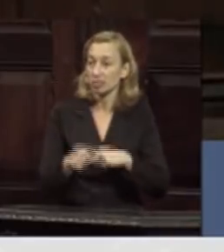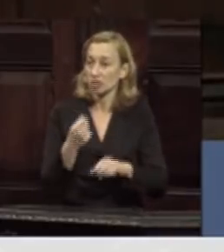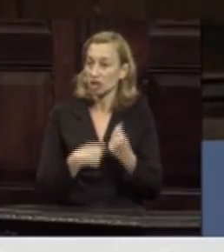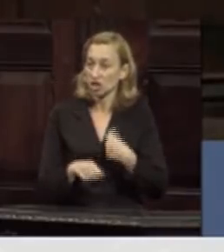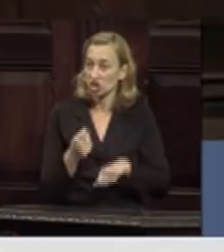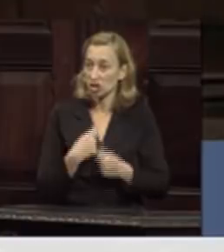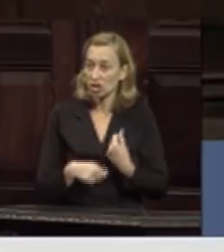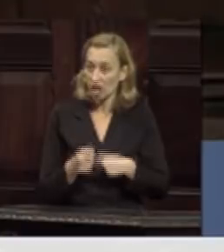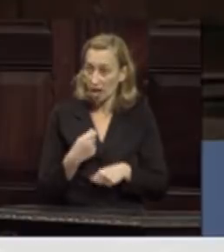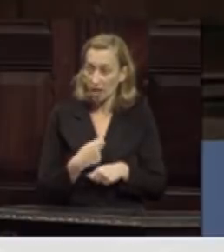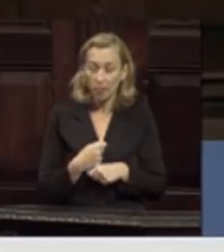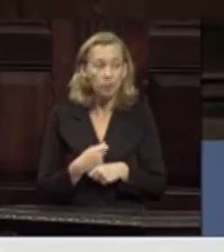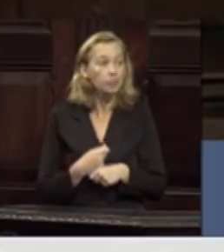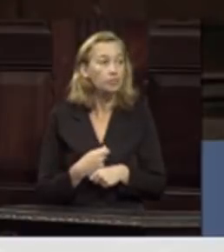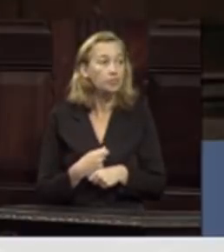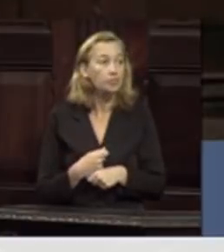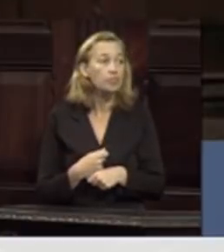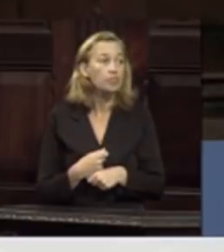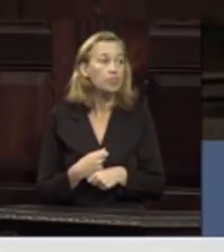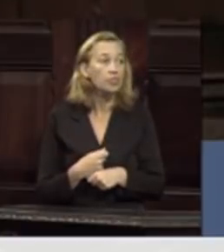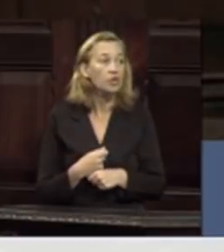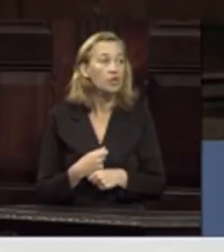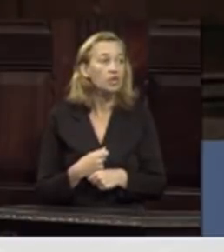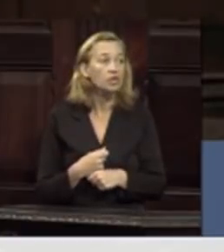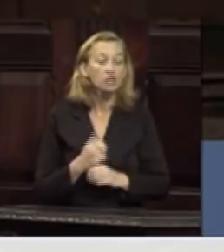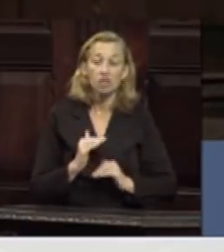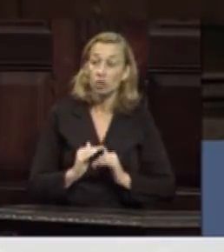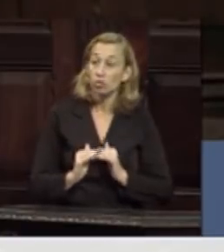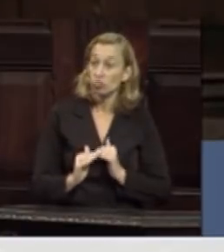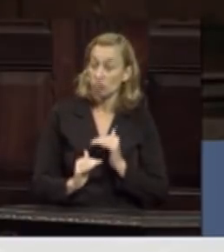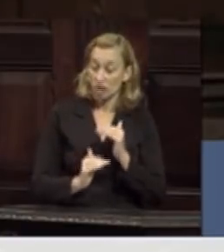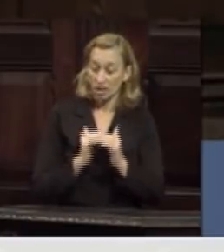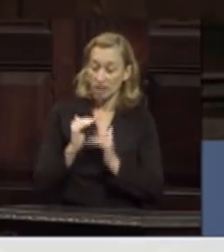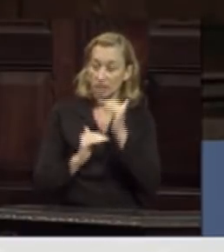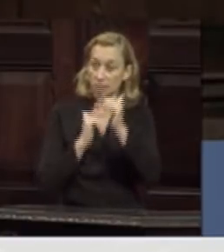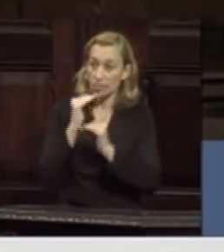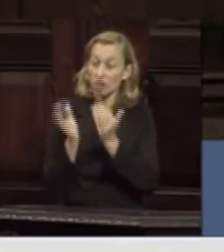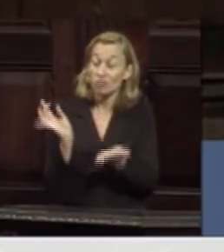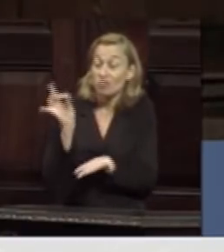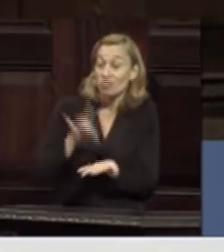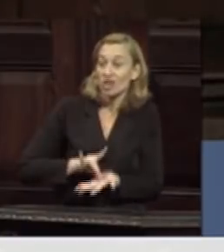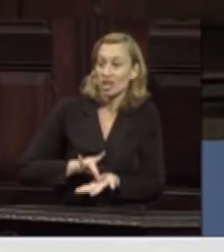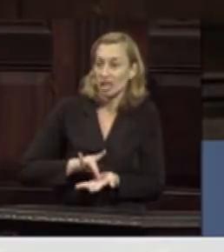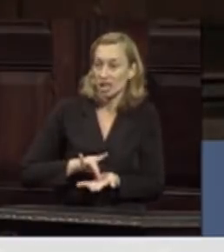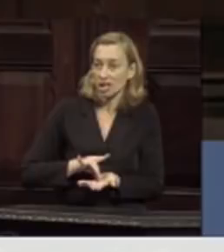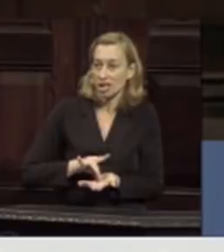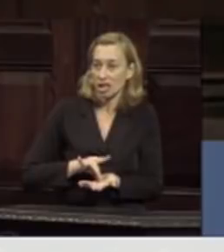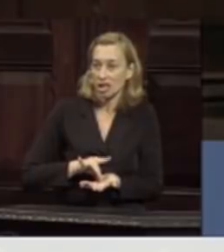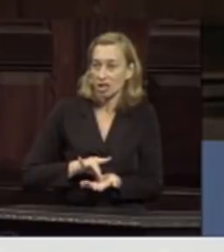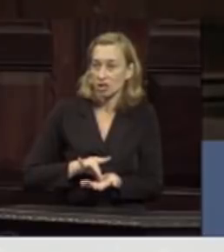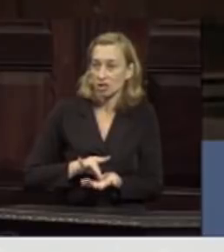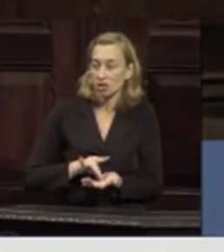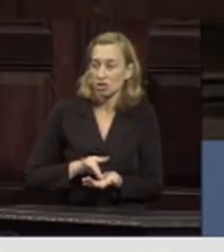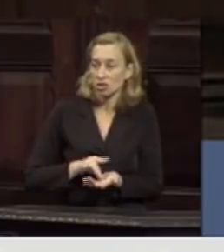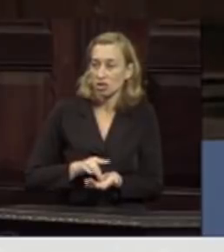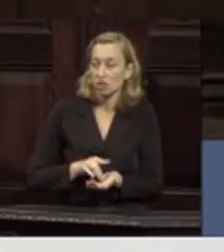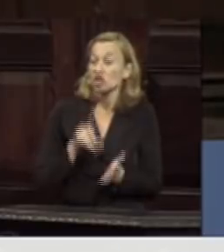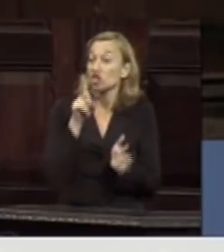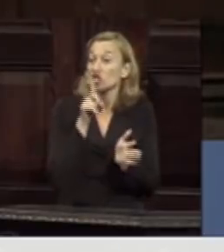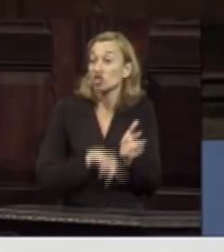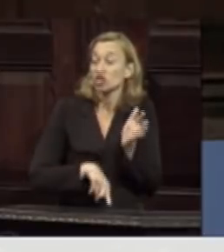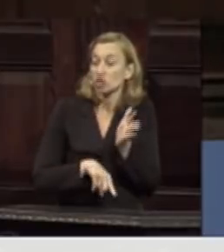fim de que atinjam um crescimento real do ICMS, descontada a inflação